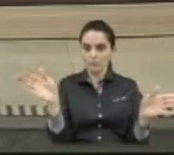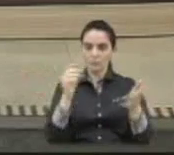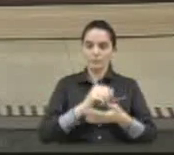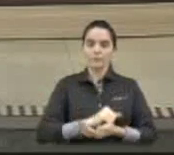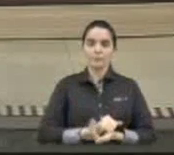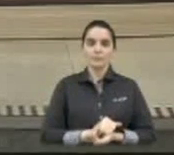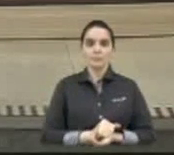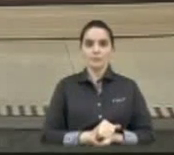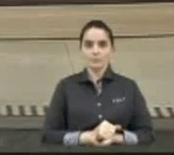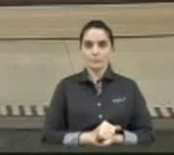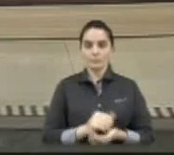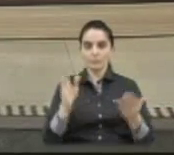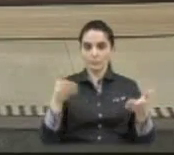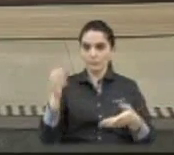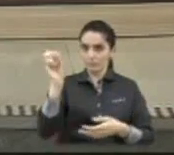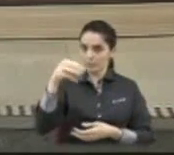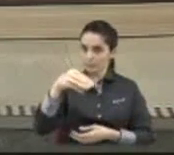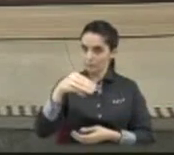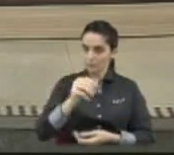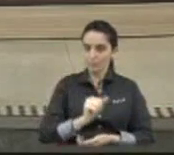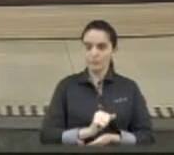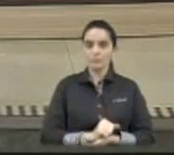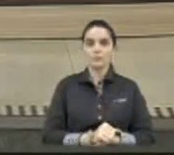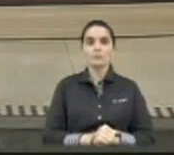reabertos. Agora sim,